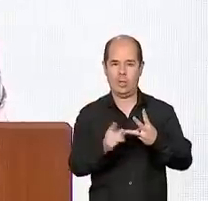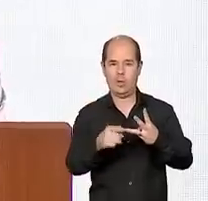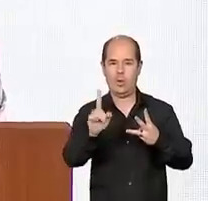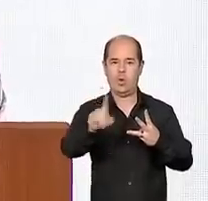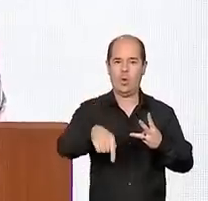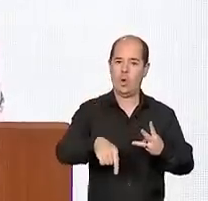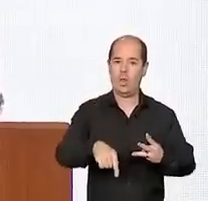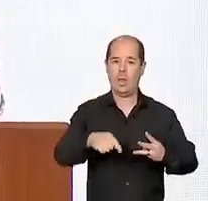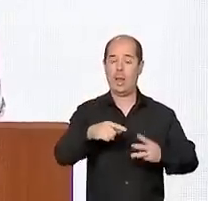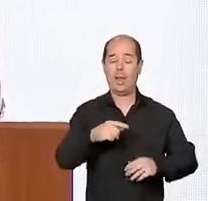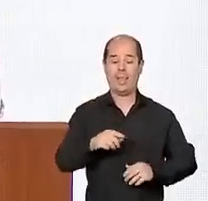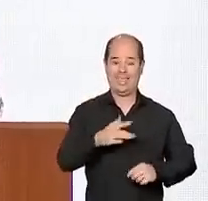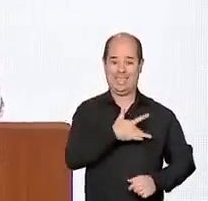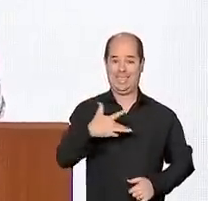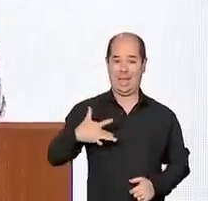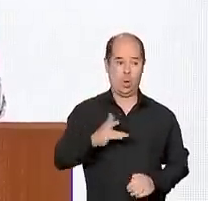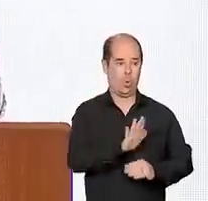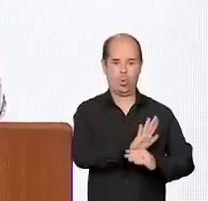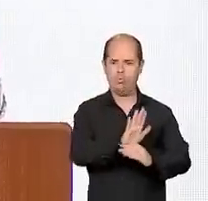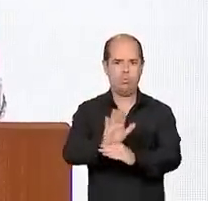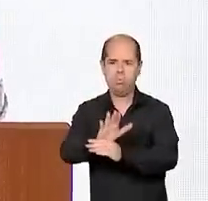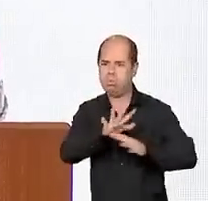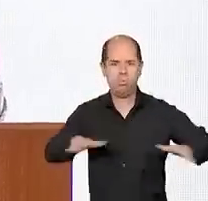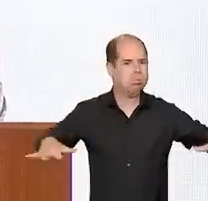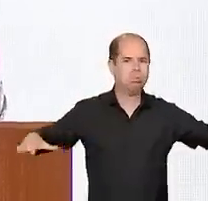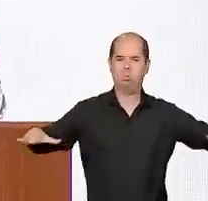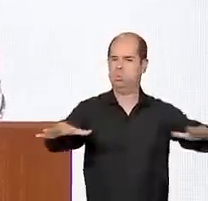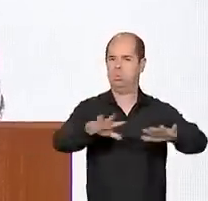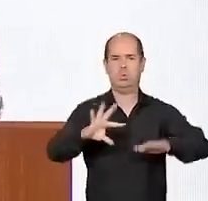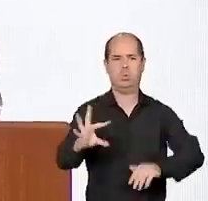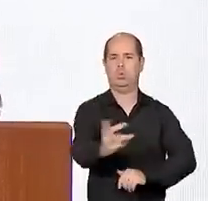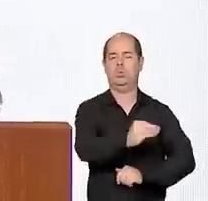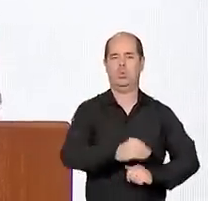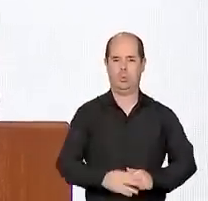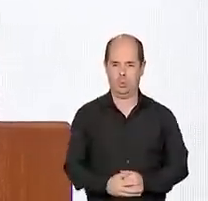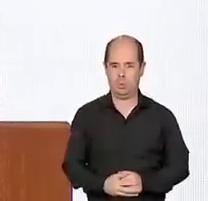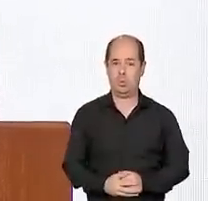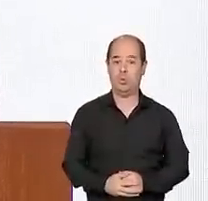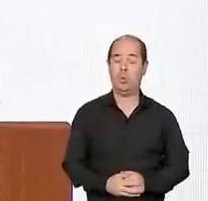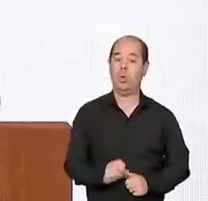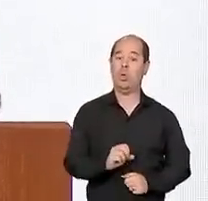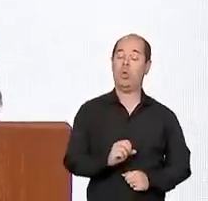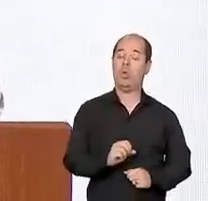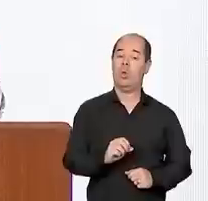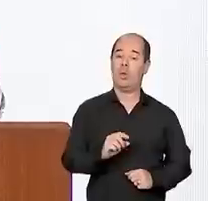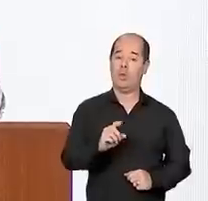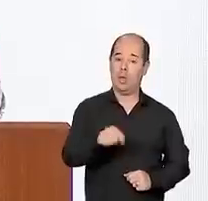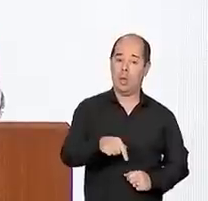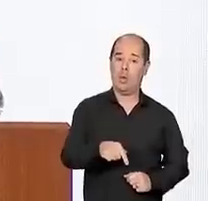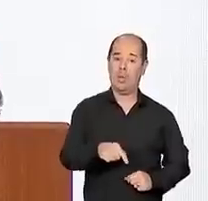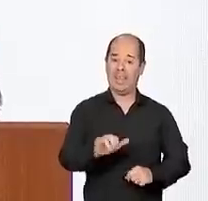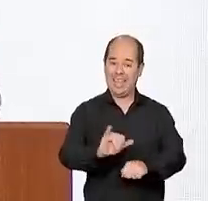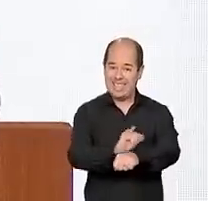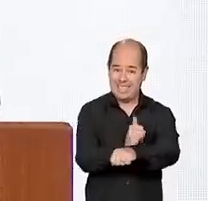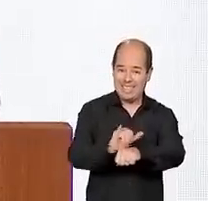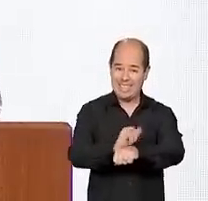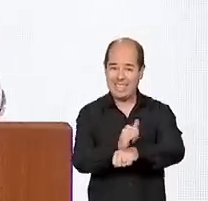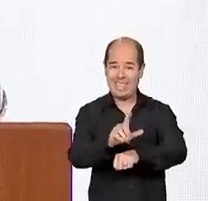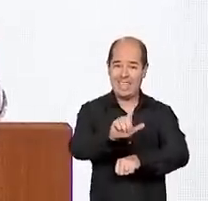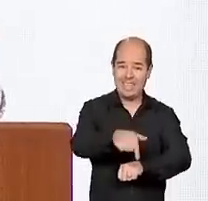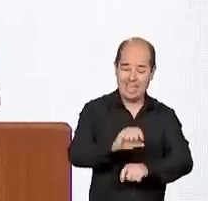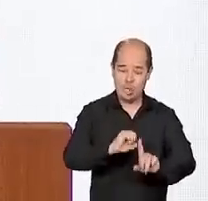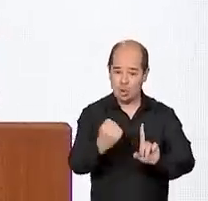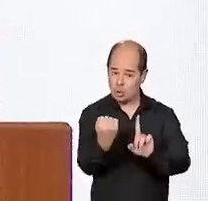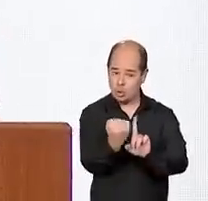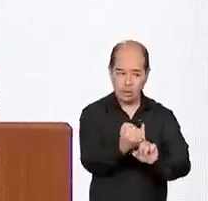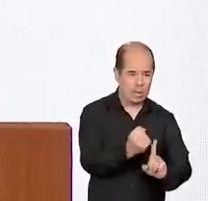seja, o complexo econômico e industrial da saúde é uma estratégia para atender as demandas da nossa sociedade